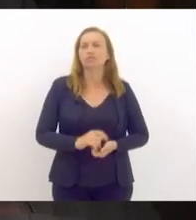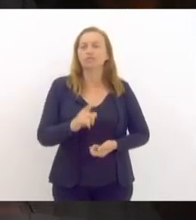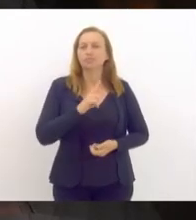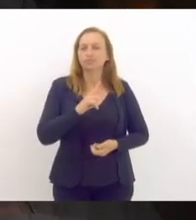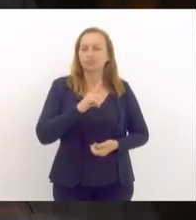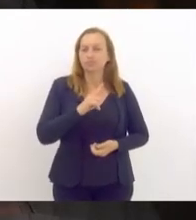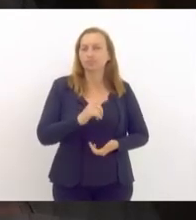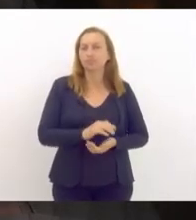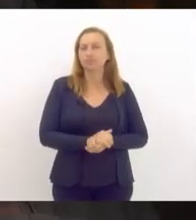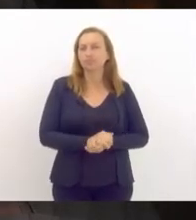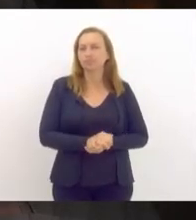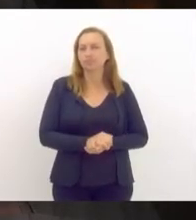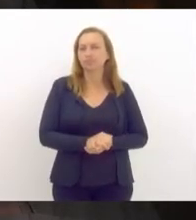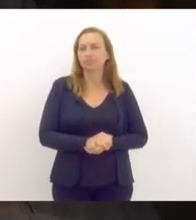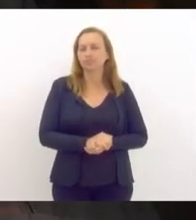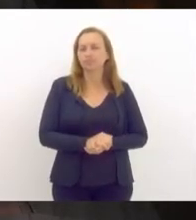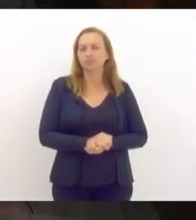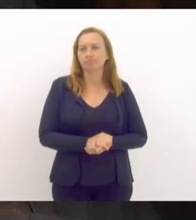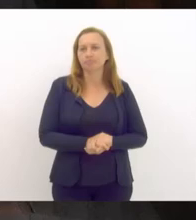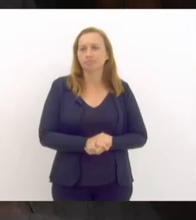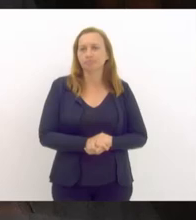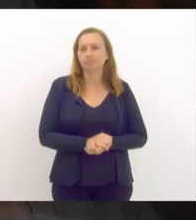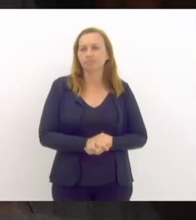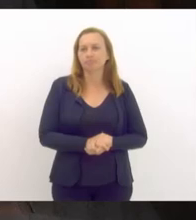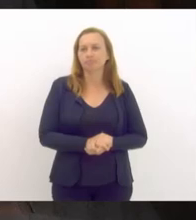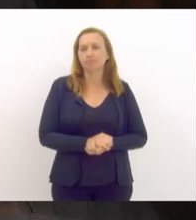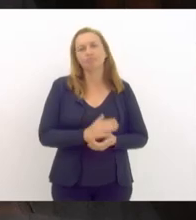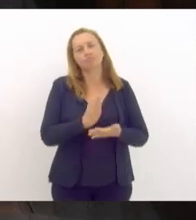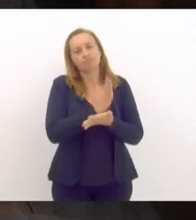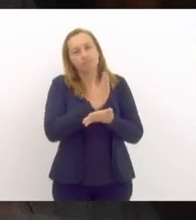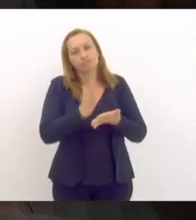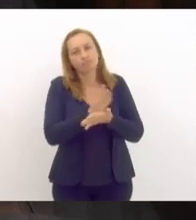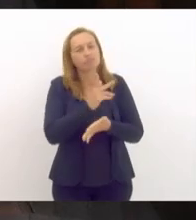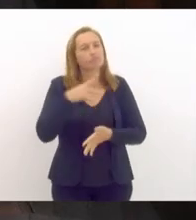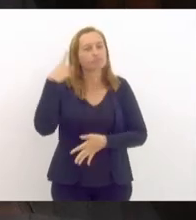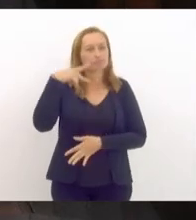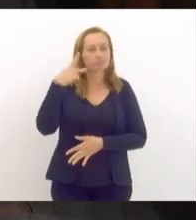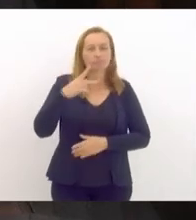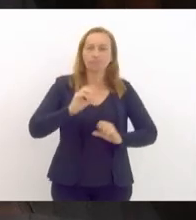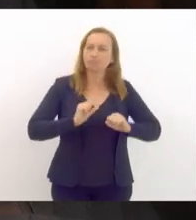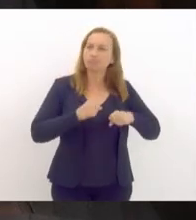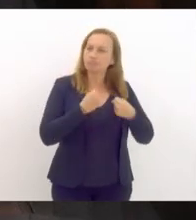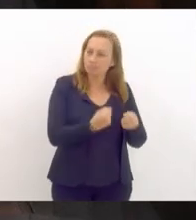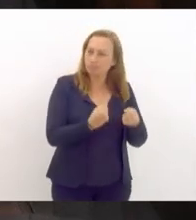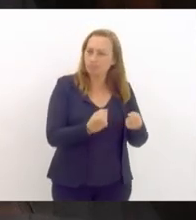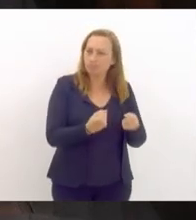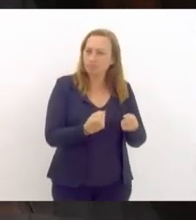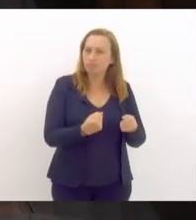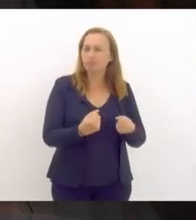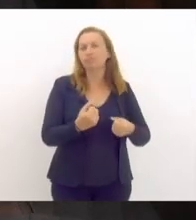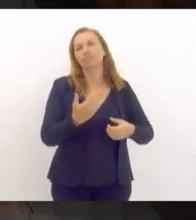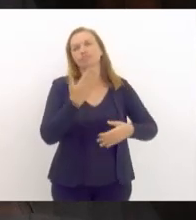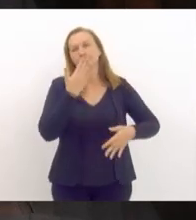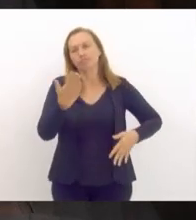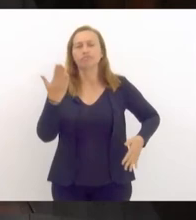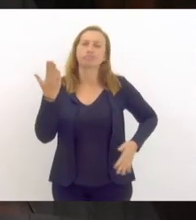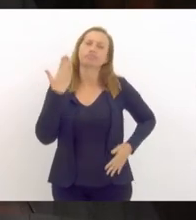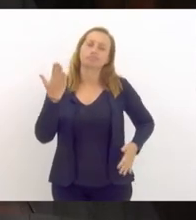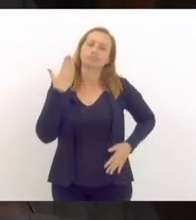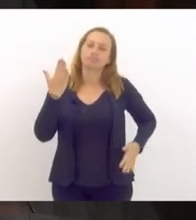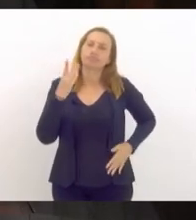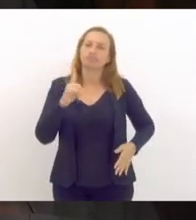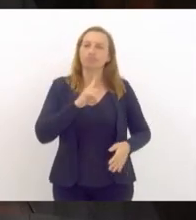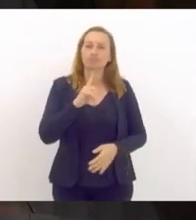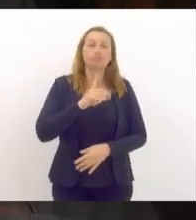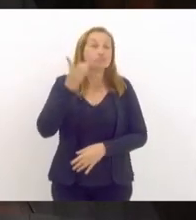parcela de políticos que defendem né esses vagabundos nós tivemos